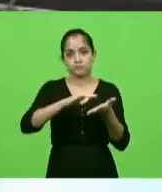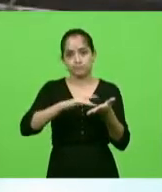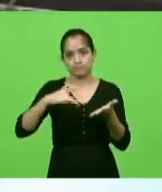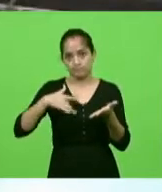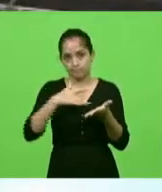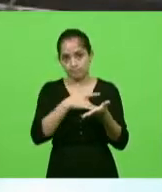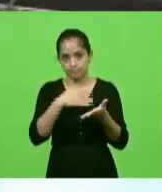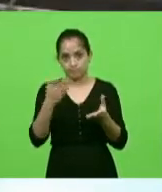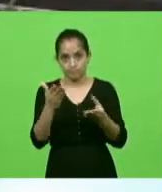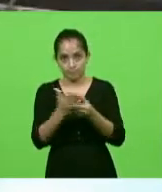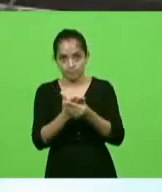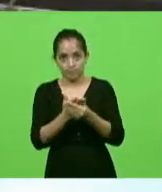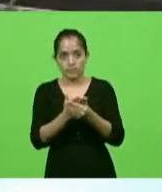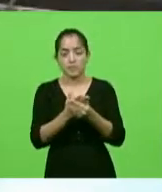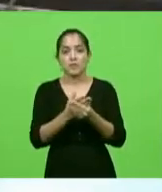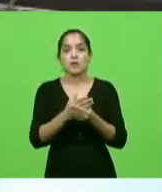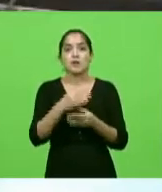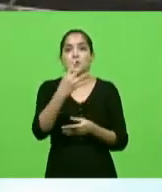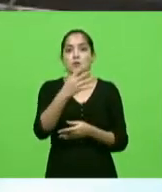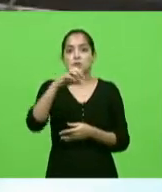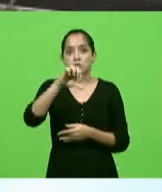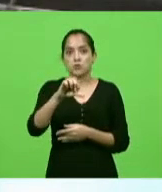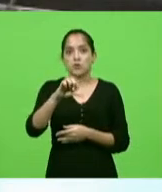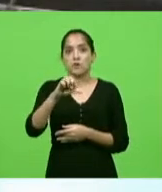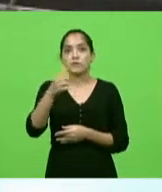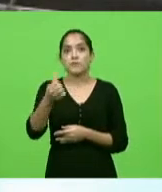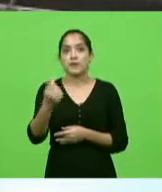da Saúde, processo CES